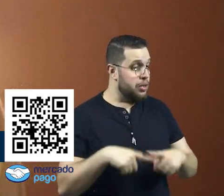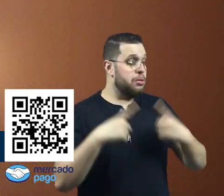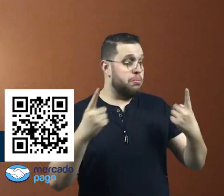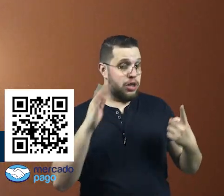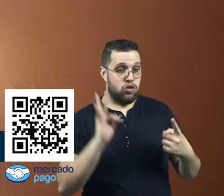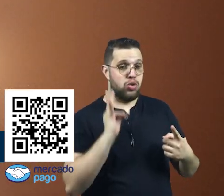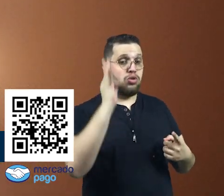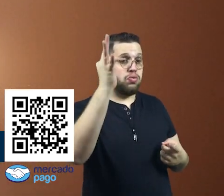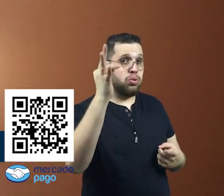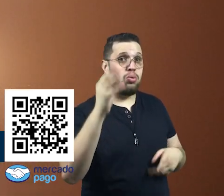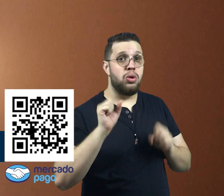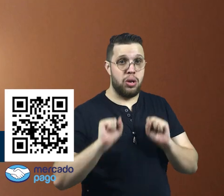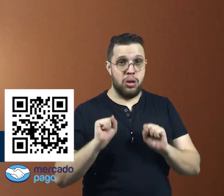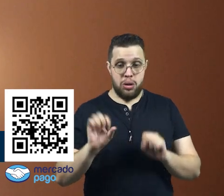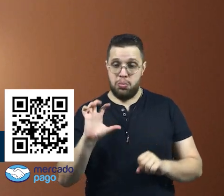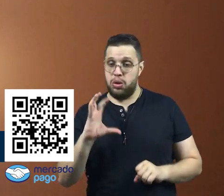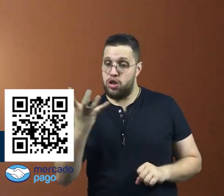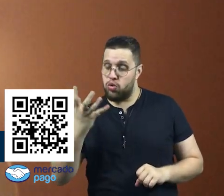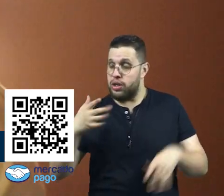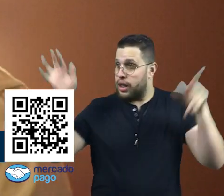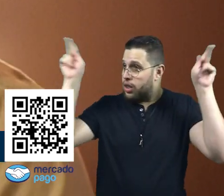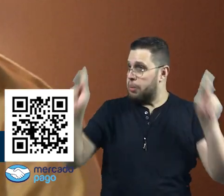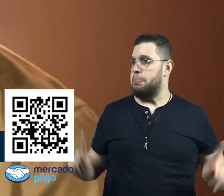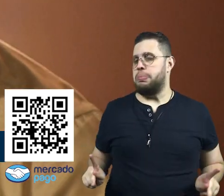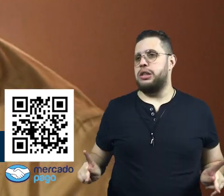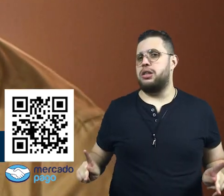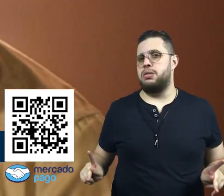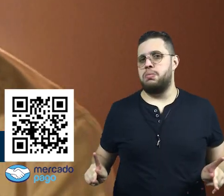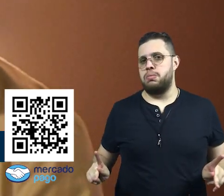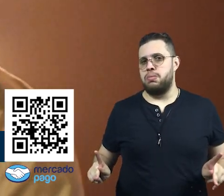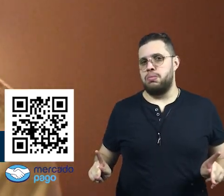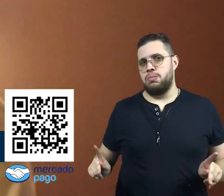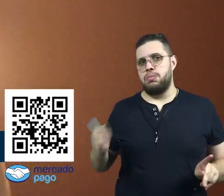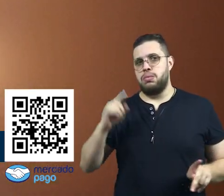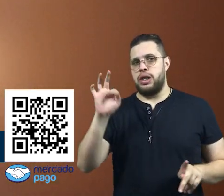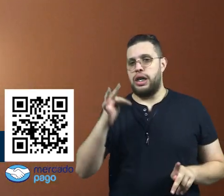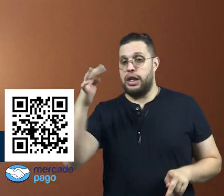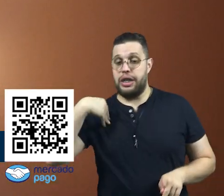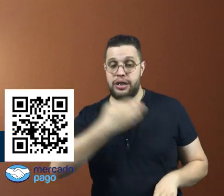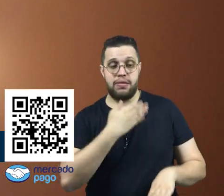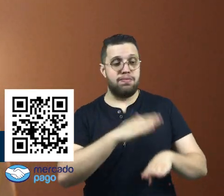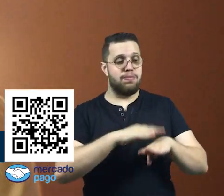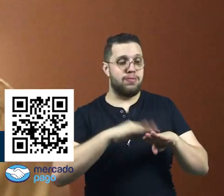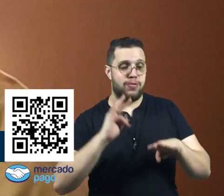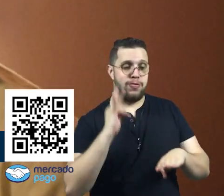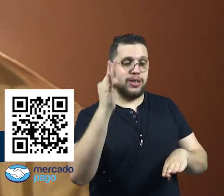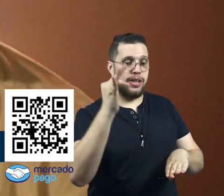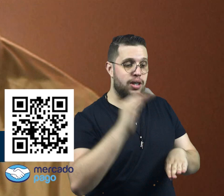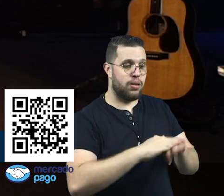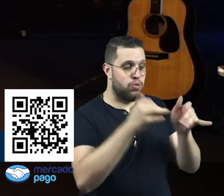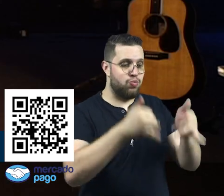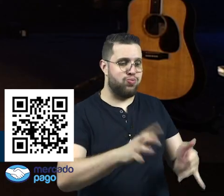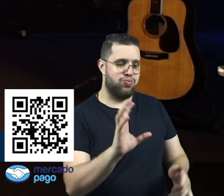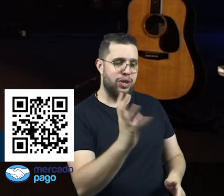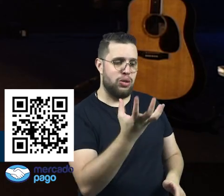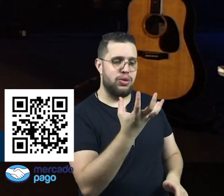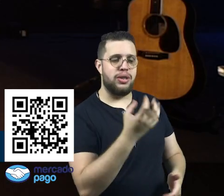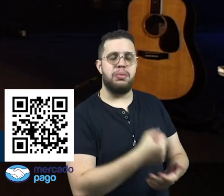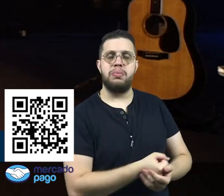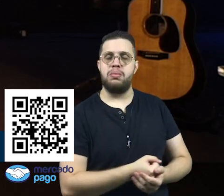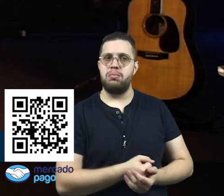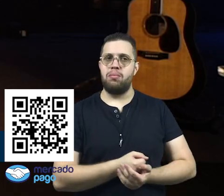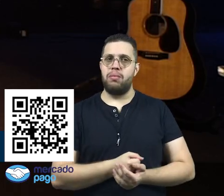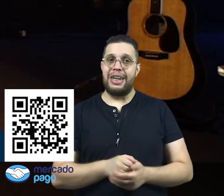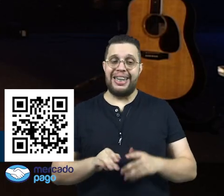tarde produz fruto de justiça e paz para aqueles que por ela foram exercitados. A dor,